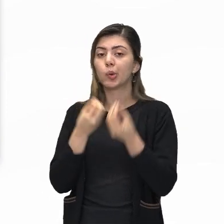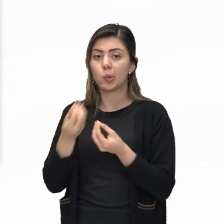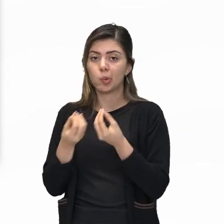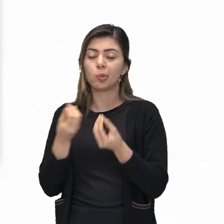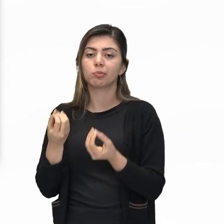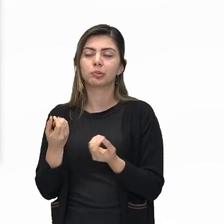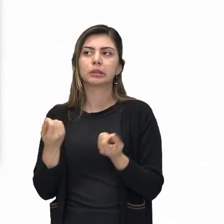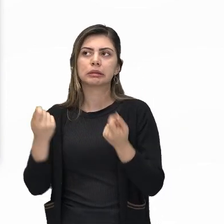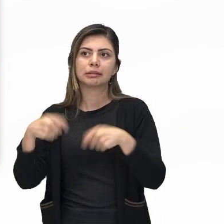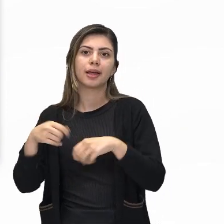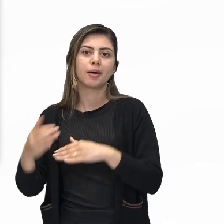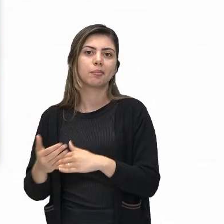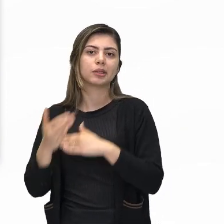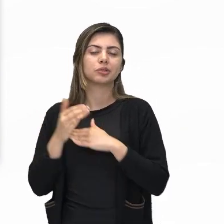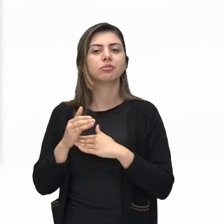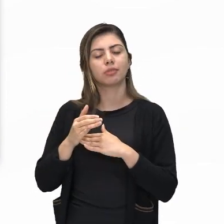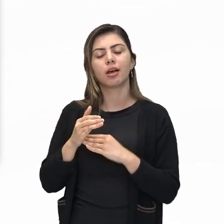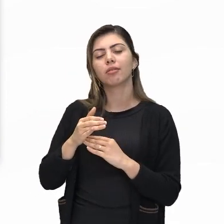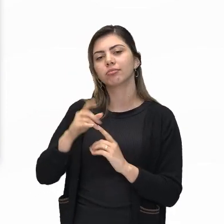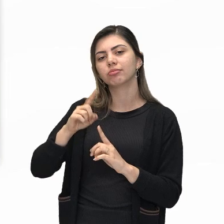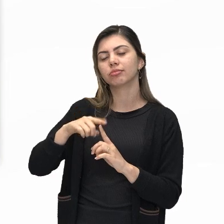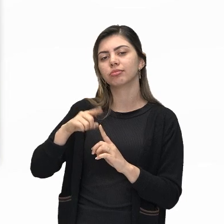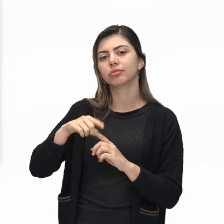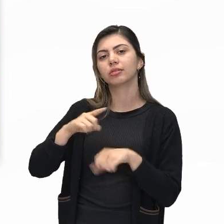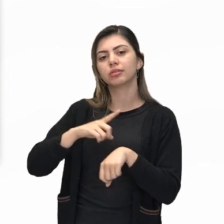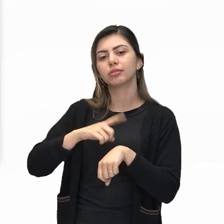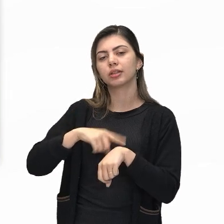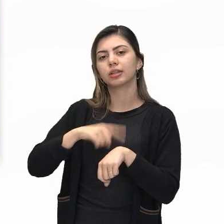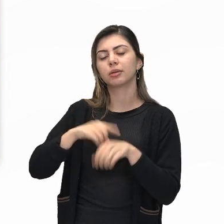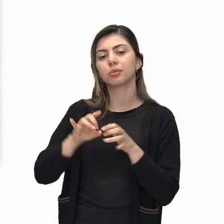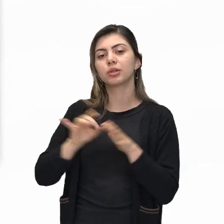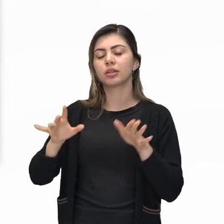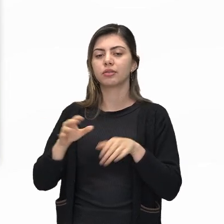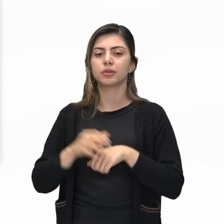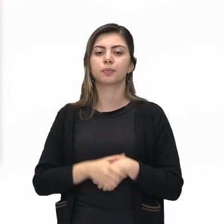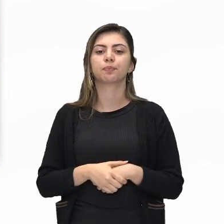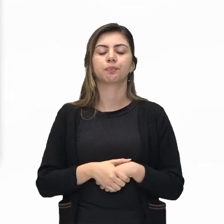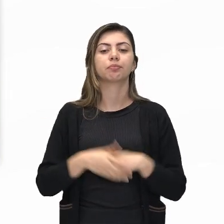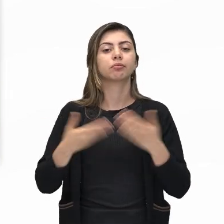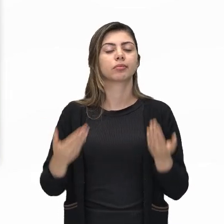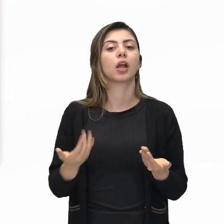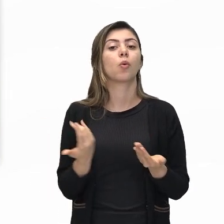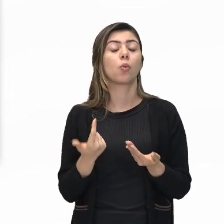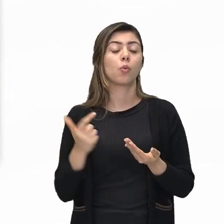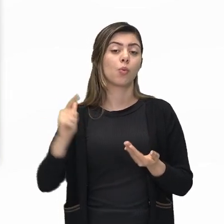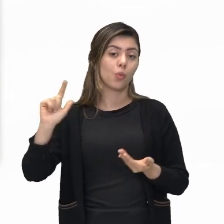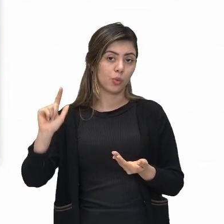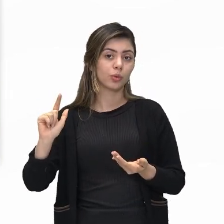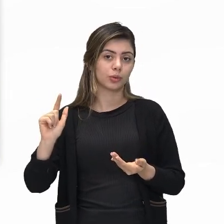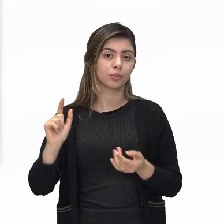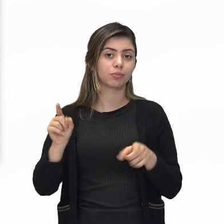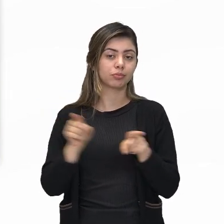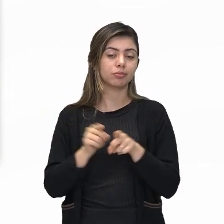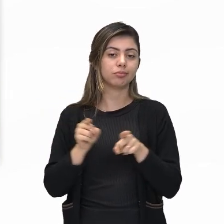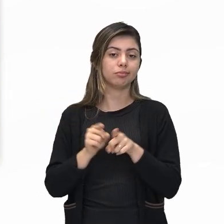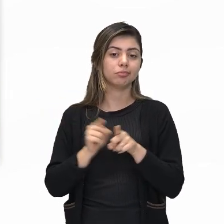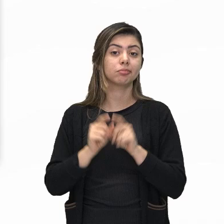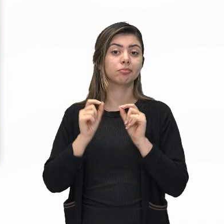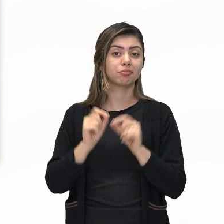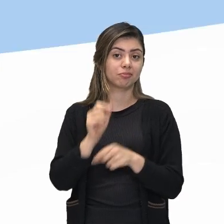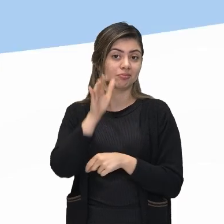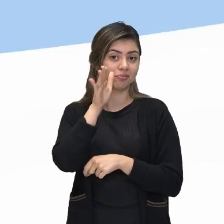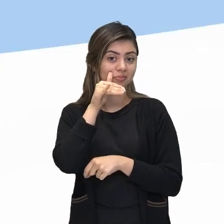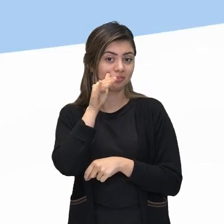como lazer para o seu momento. E outra questão também que eu trago para vocês é uma